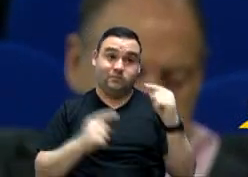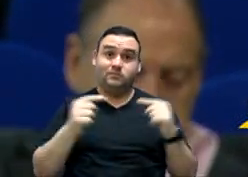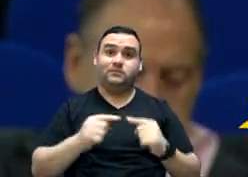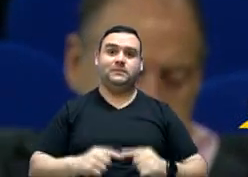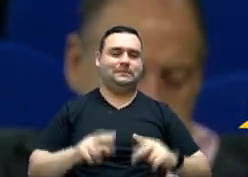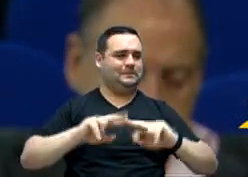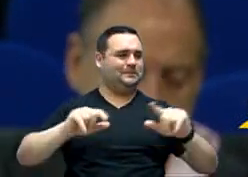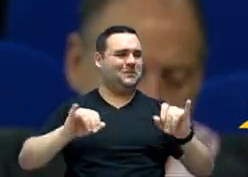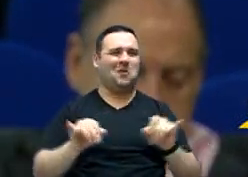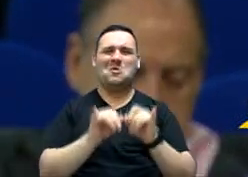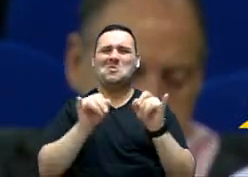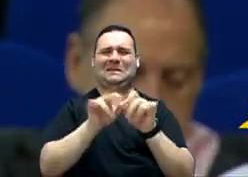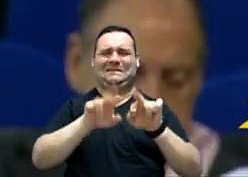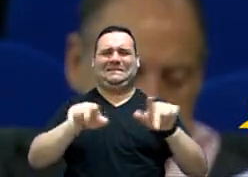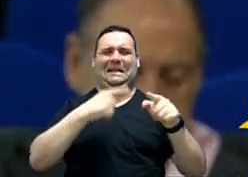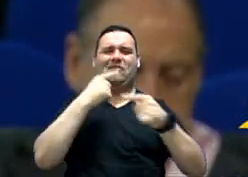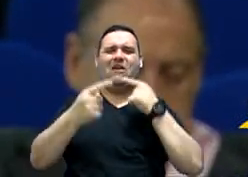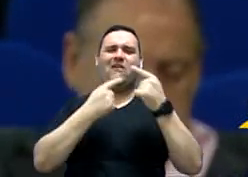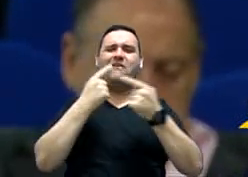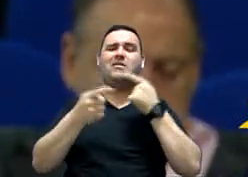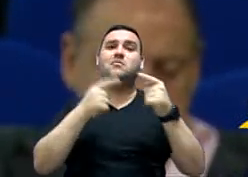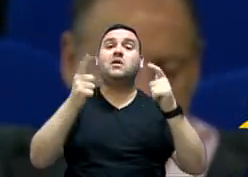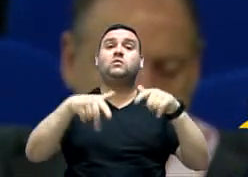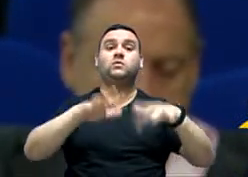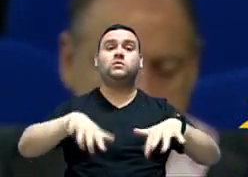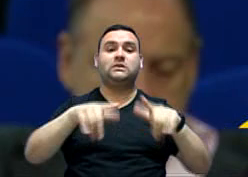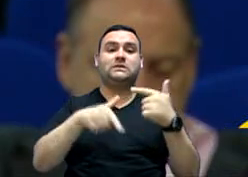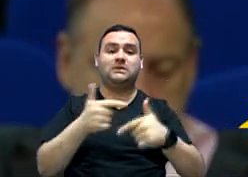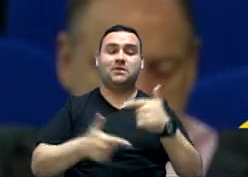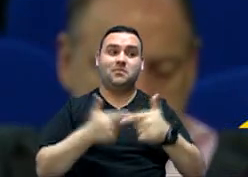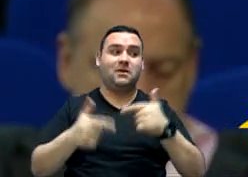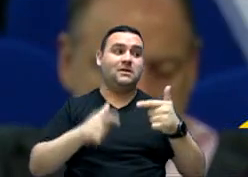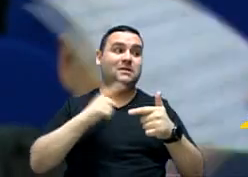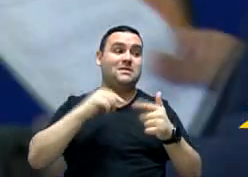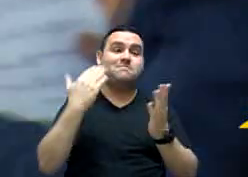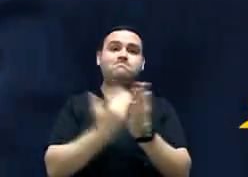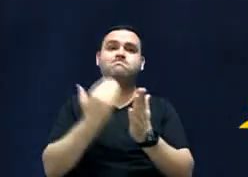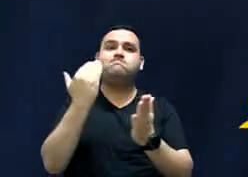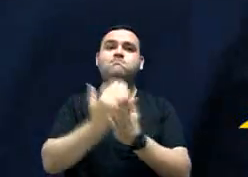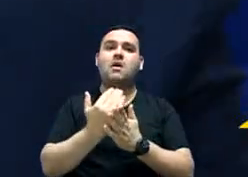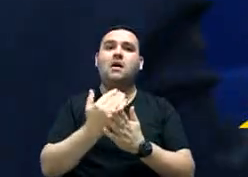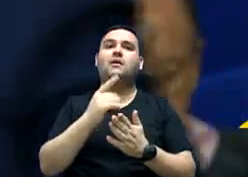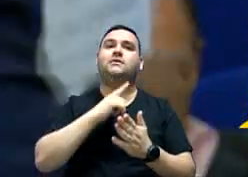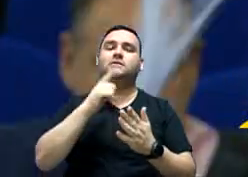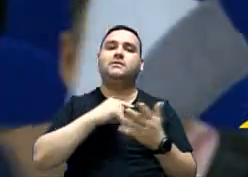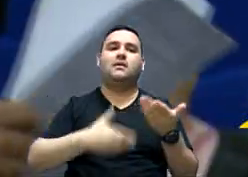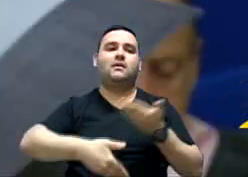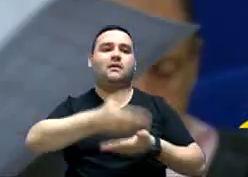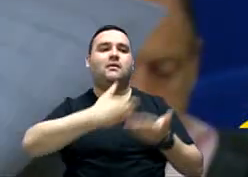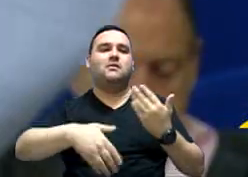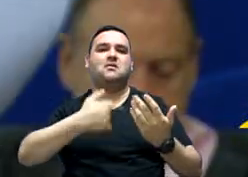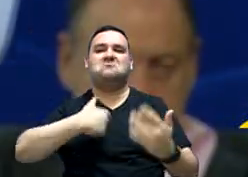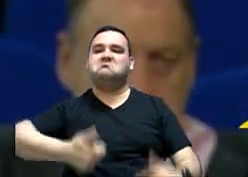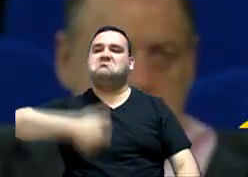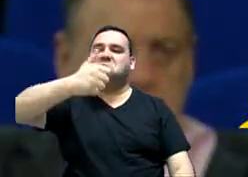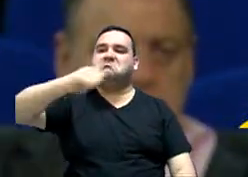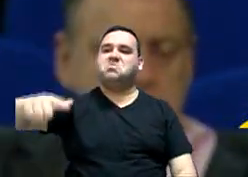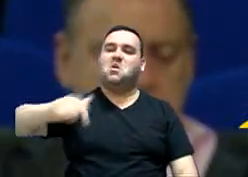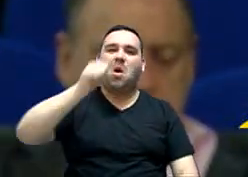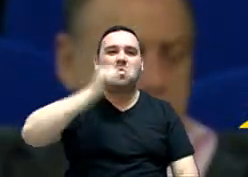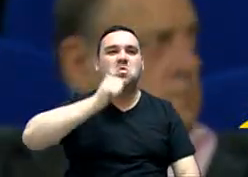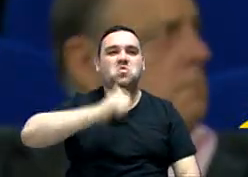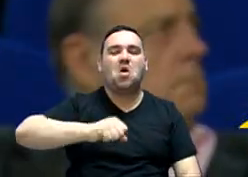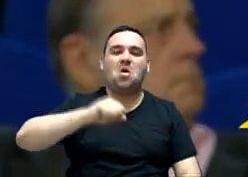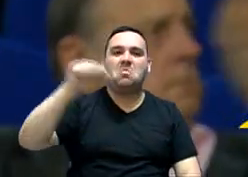Implicava tantas bobagens que foram ditas, mas no ambiente de trabalho, um dos ambientes mais propícios, onde tem as relações de poder, para